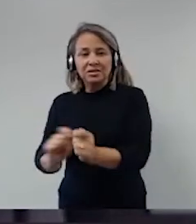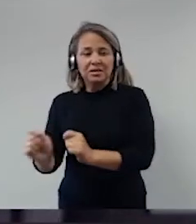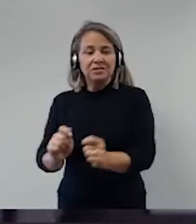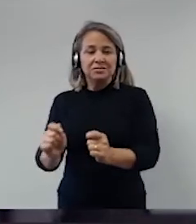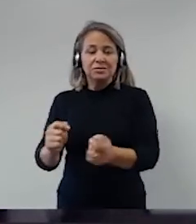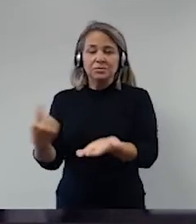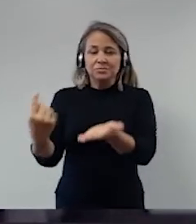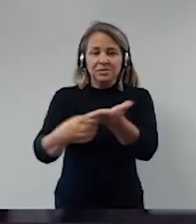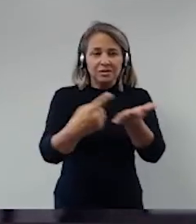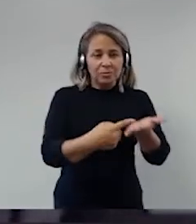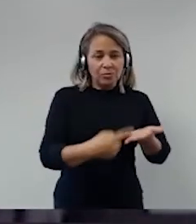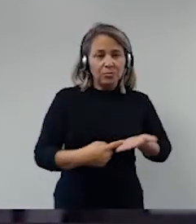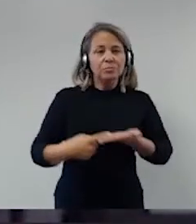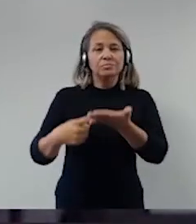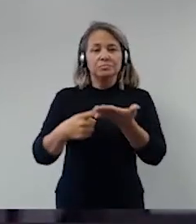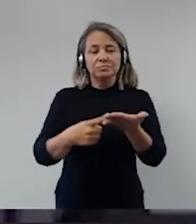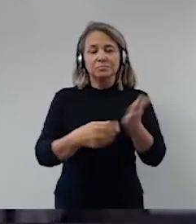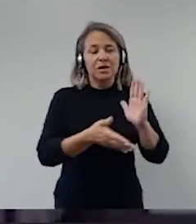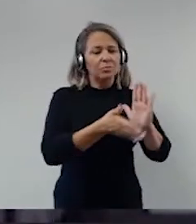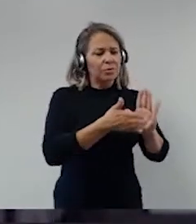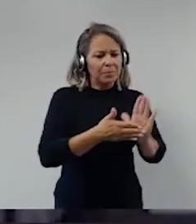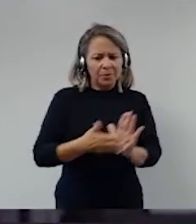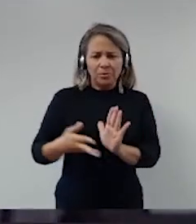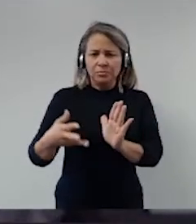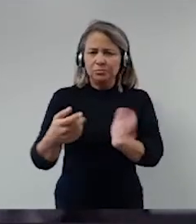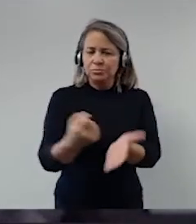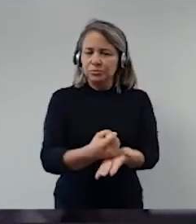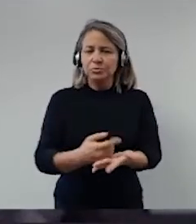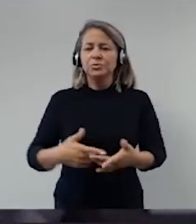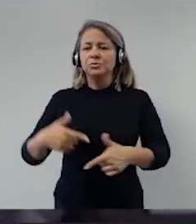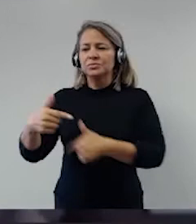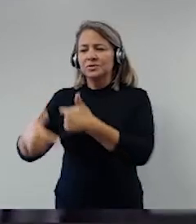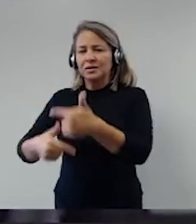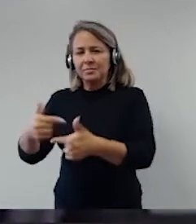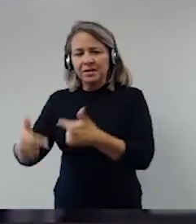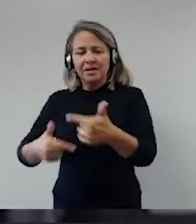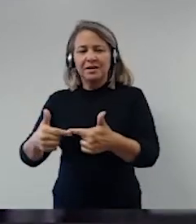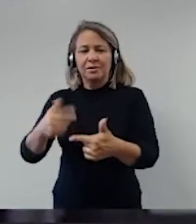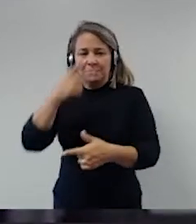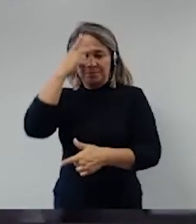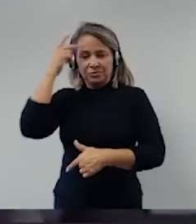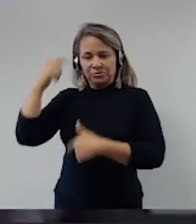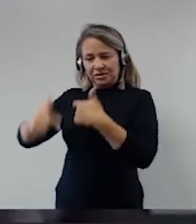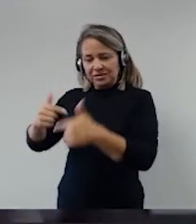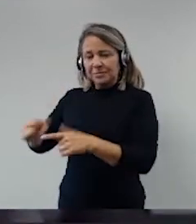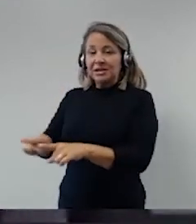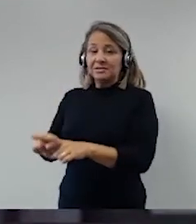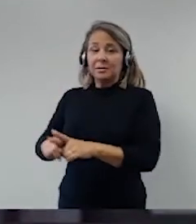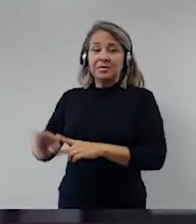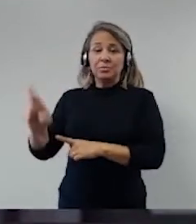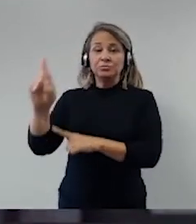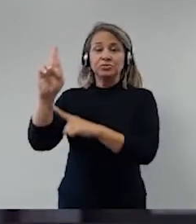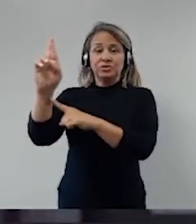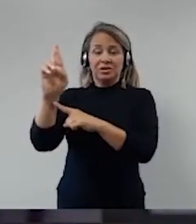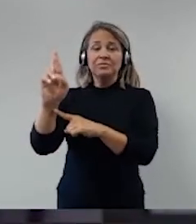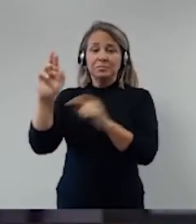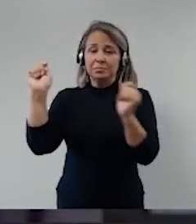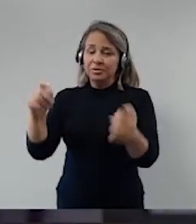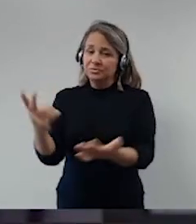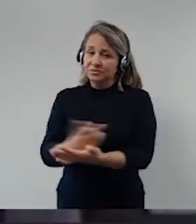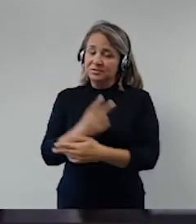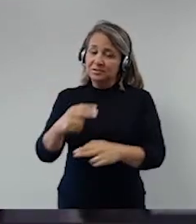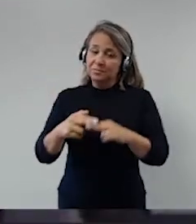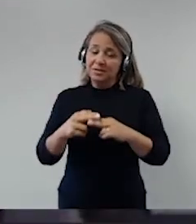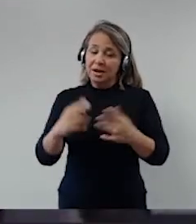firmados coletivamente, as partes, tanto capital como trabalho, empregador e empregado, passam a ser partícipes daquela norma,